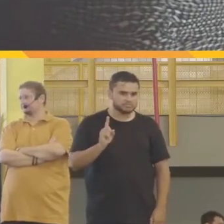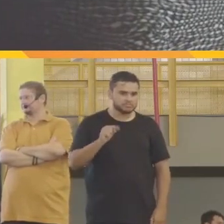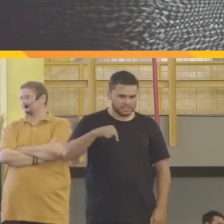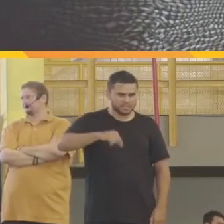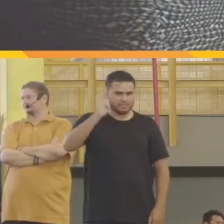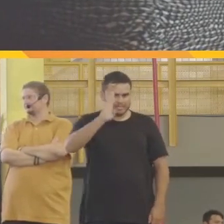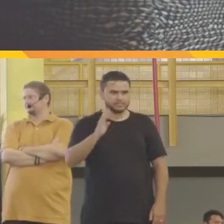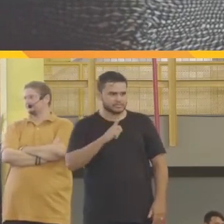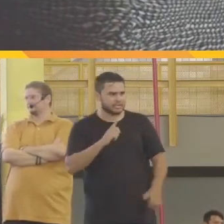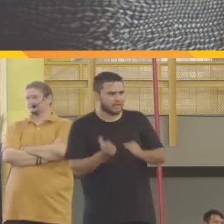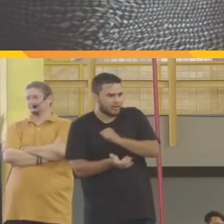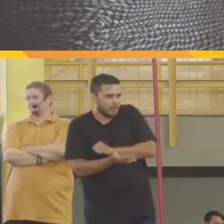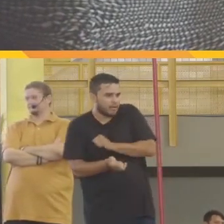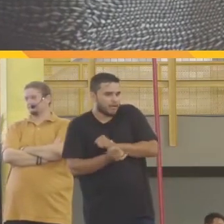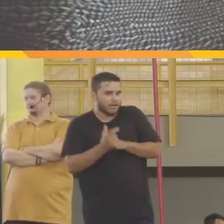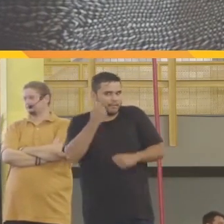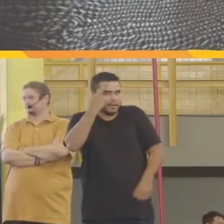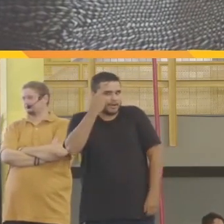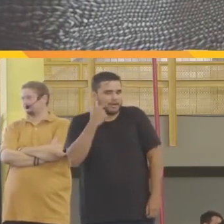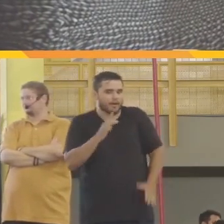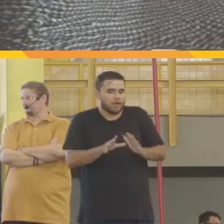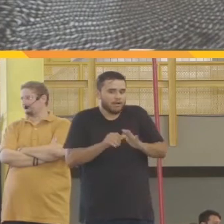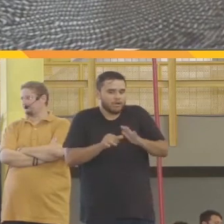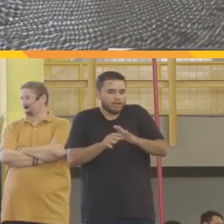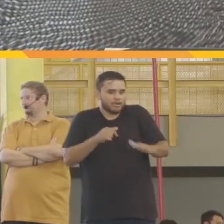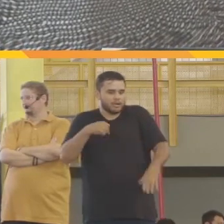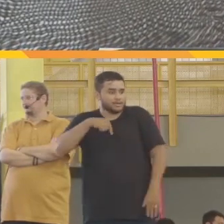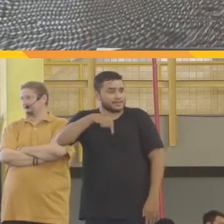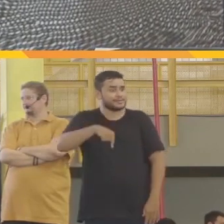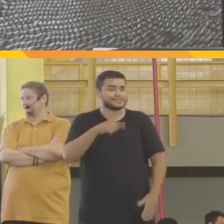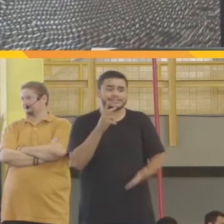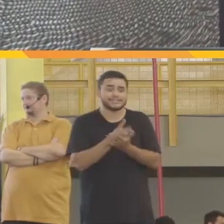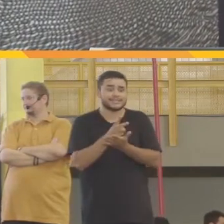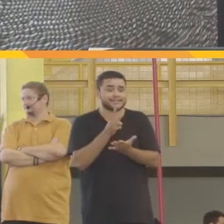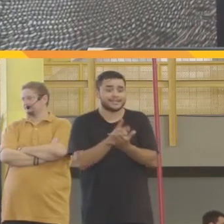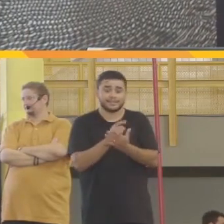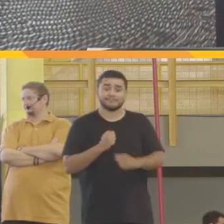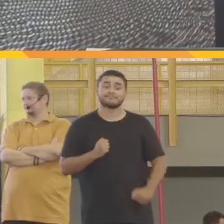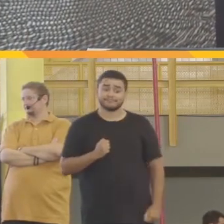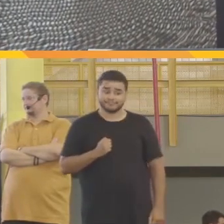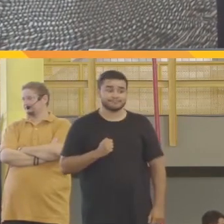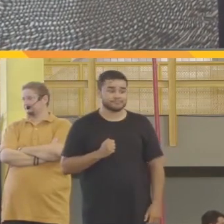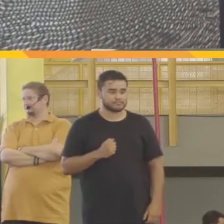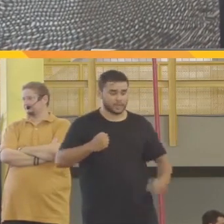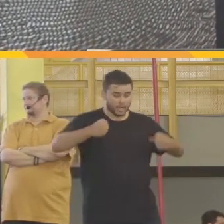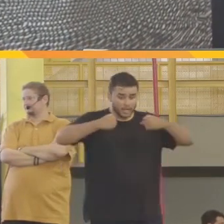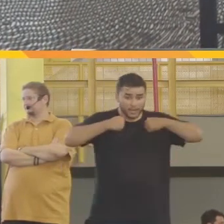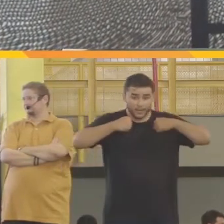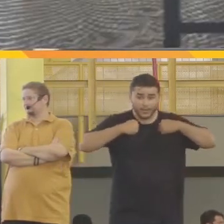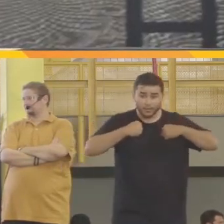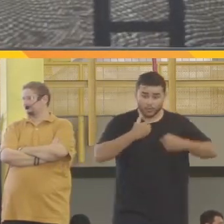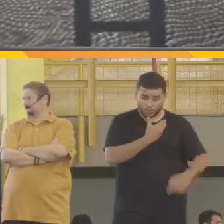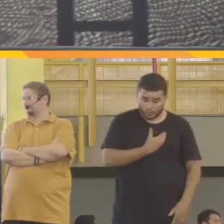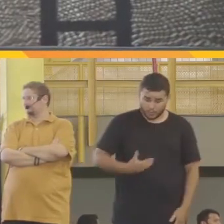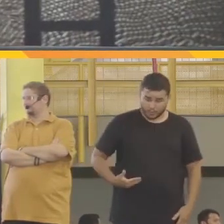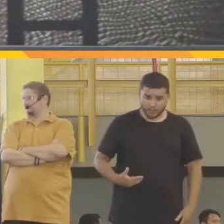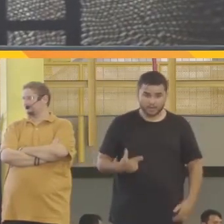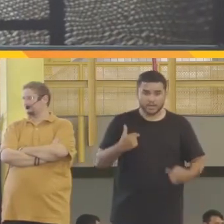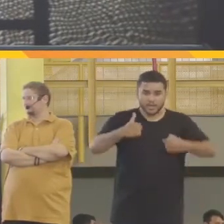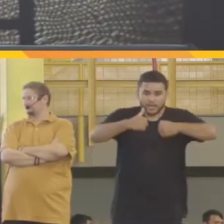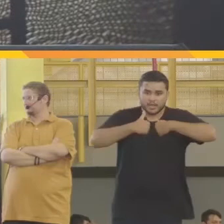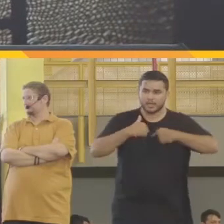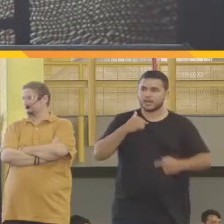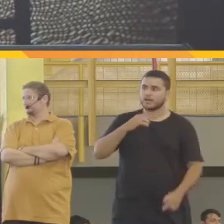Brasil? A perder de vista. Existe na história do Brasil alguém que interfira nas instituições